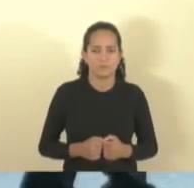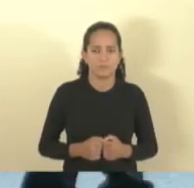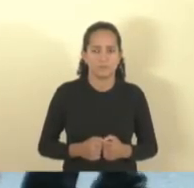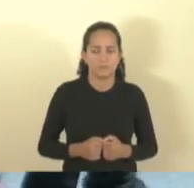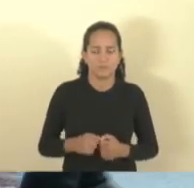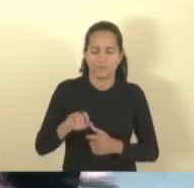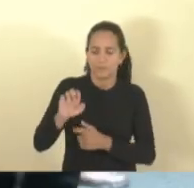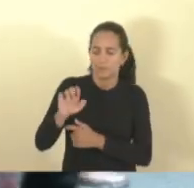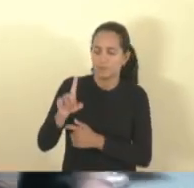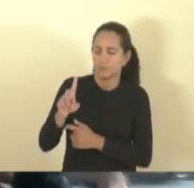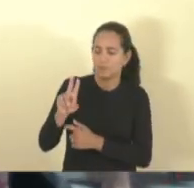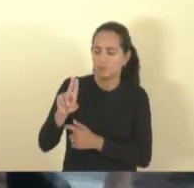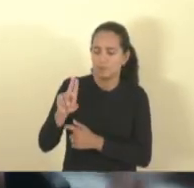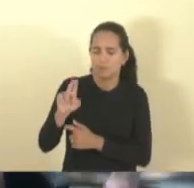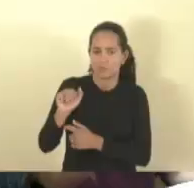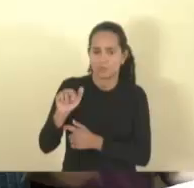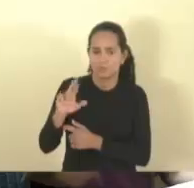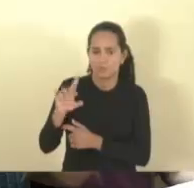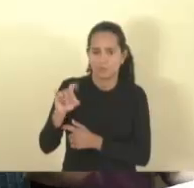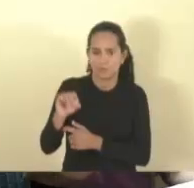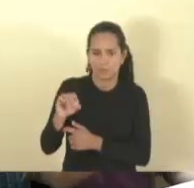Eduardo Porfírio Casotto.